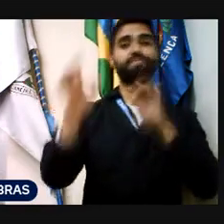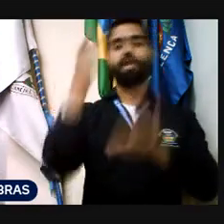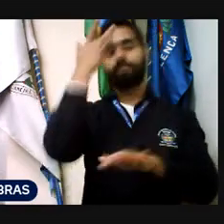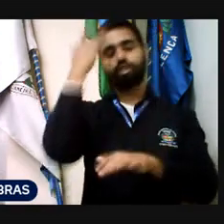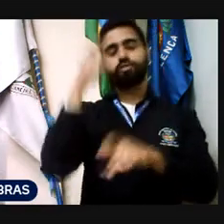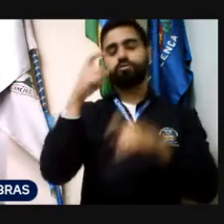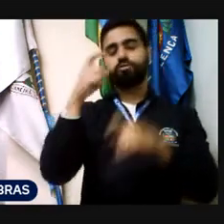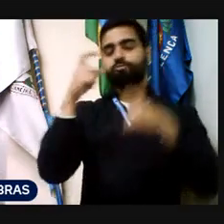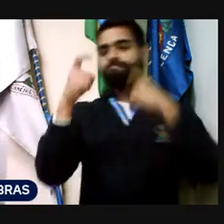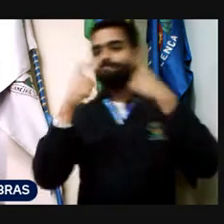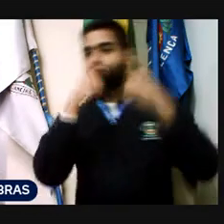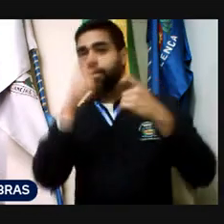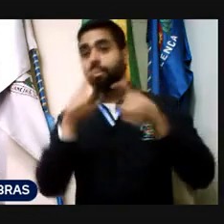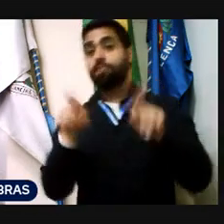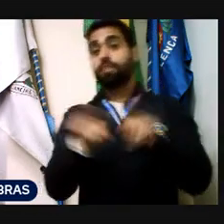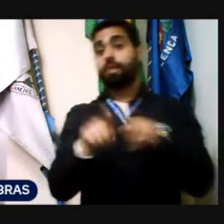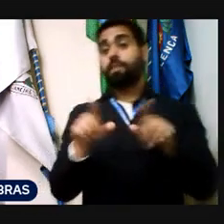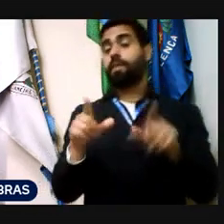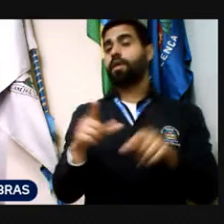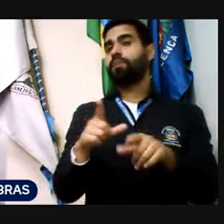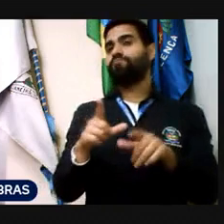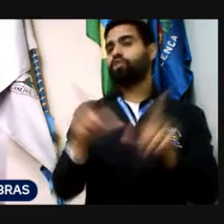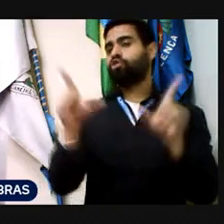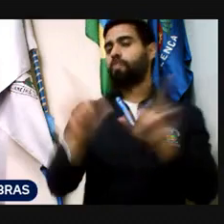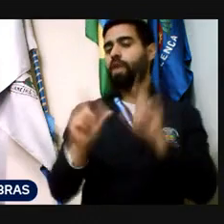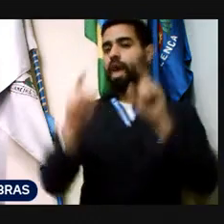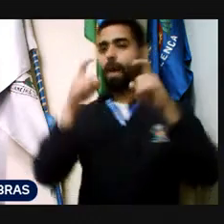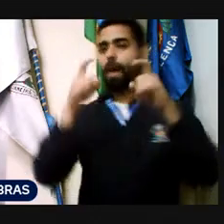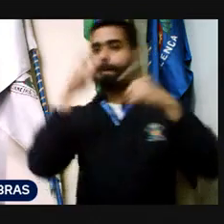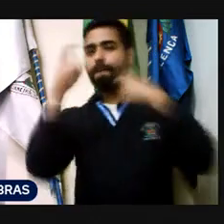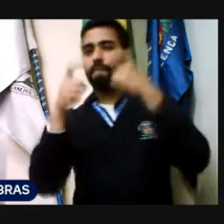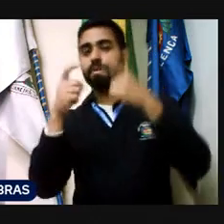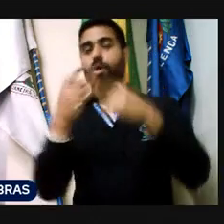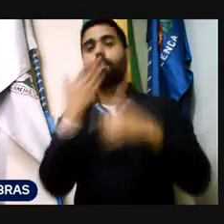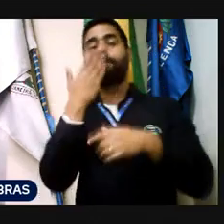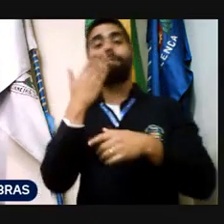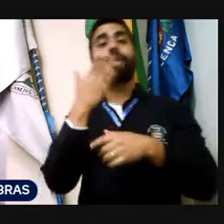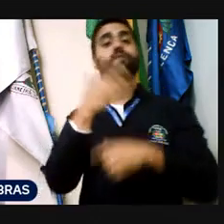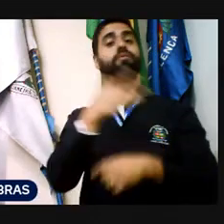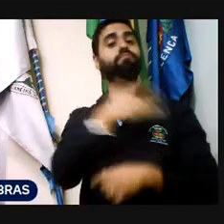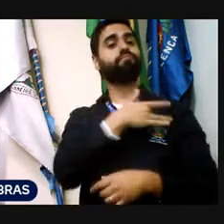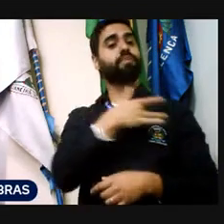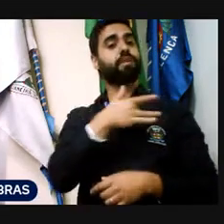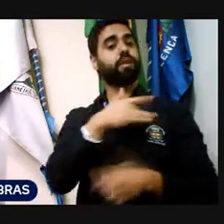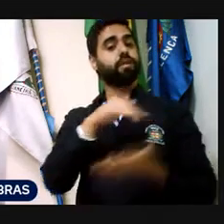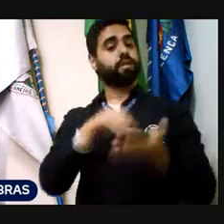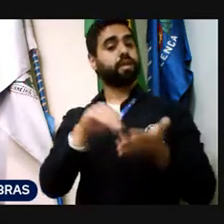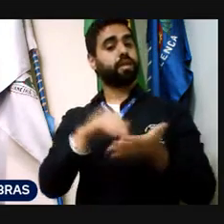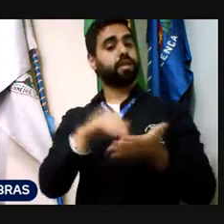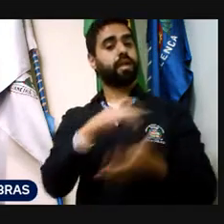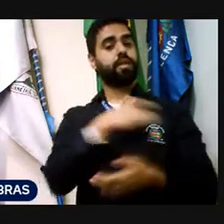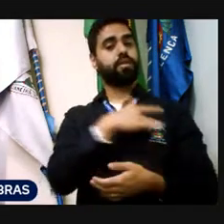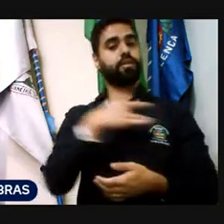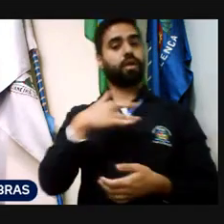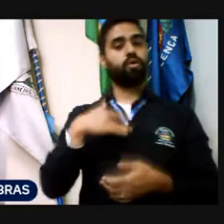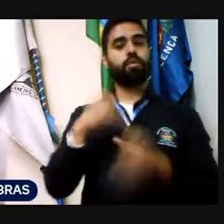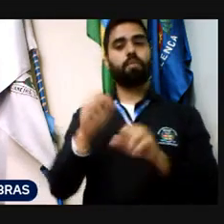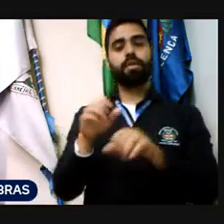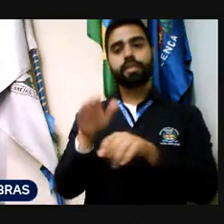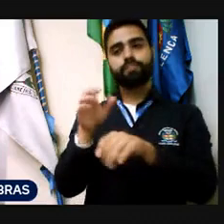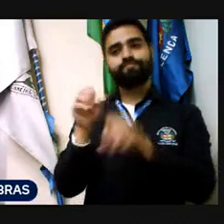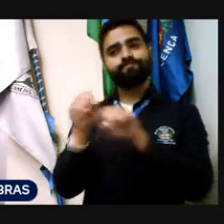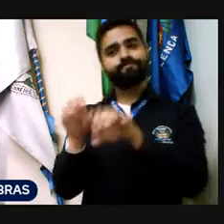vereador. E para amenizar a dor e a preocupação da população, solicita a doutora Soraya Graça, secretária de Saúde do município, a capacitação dos